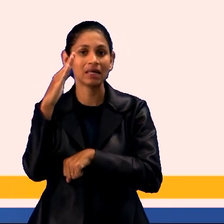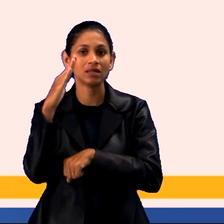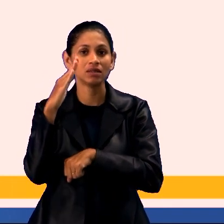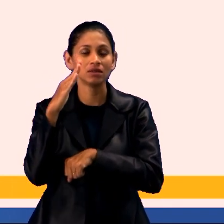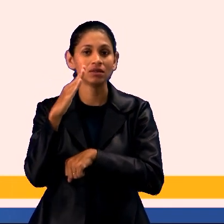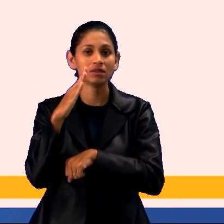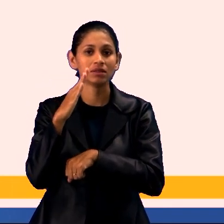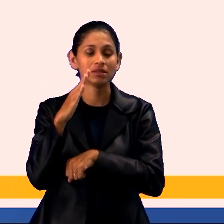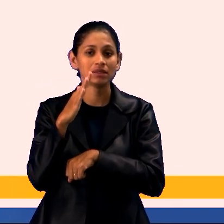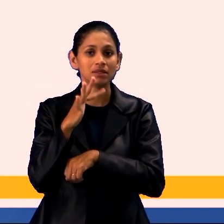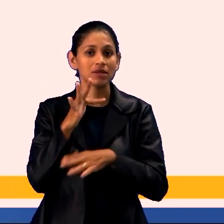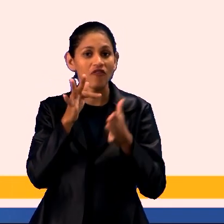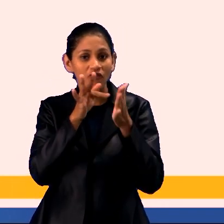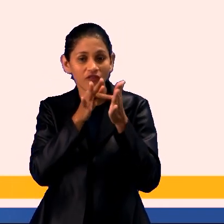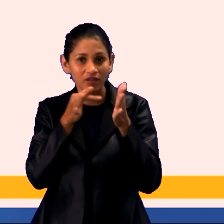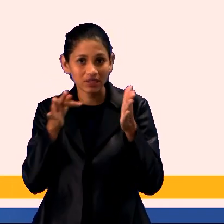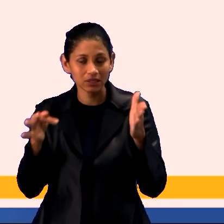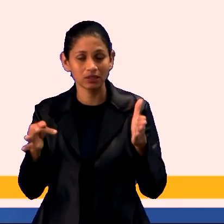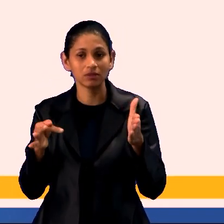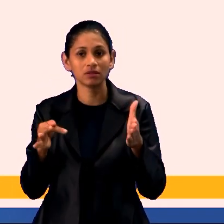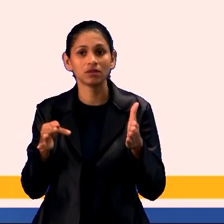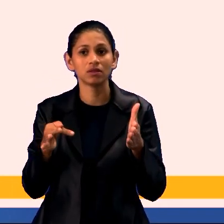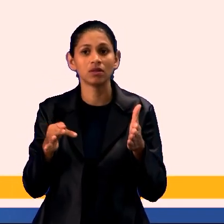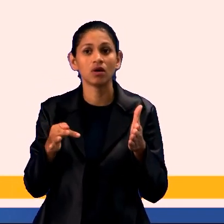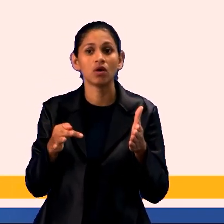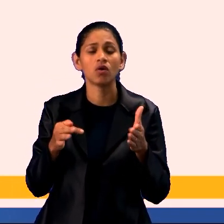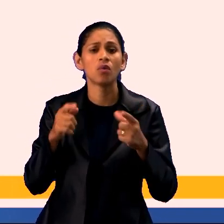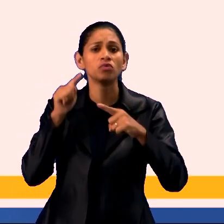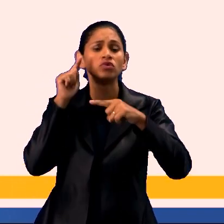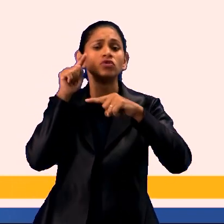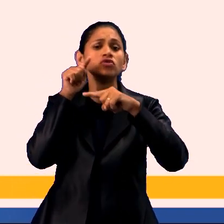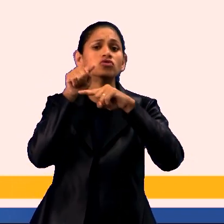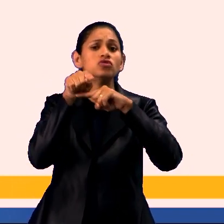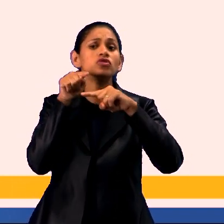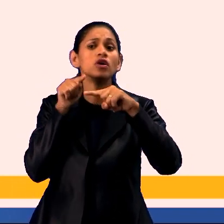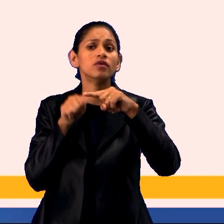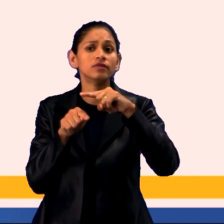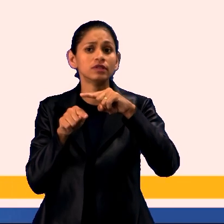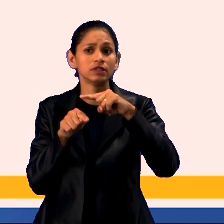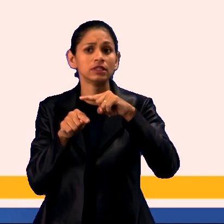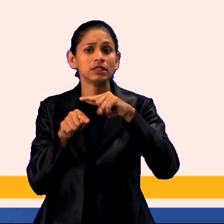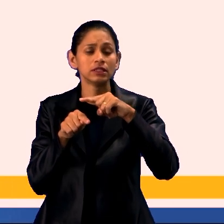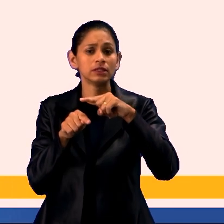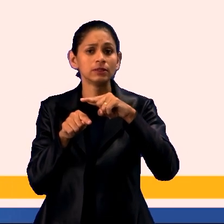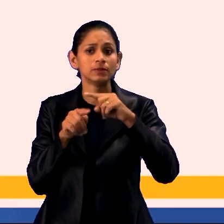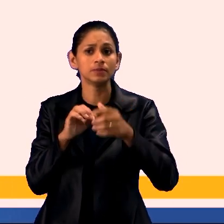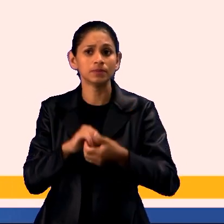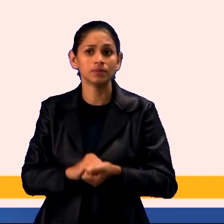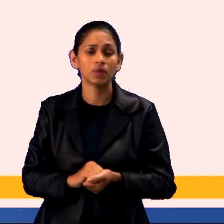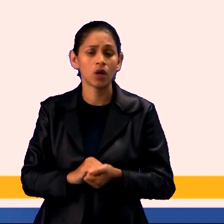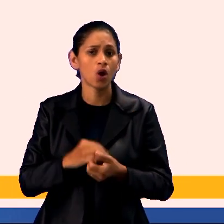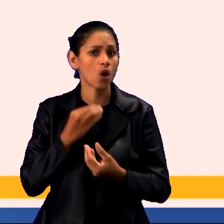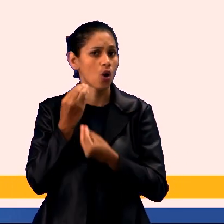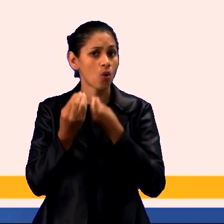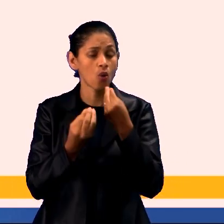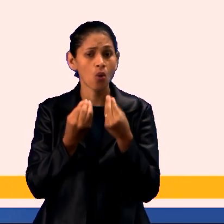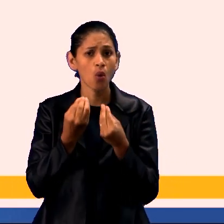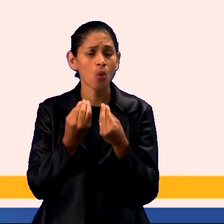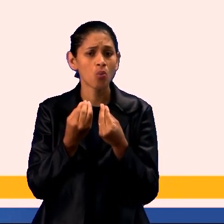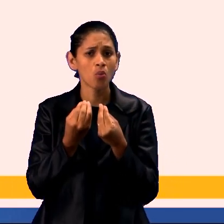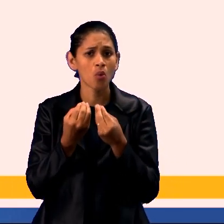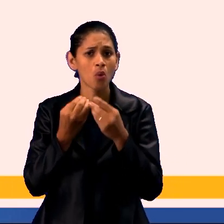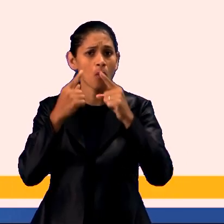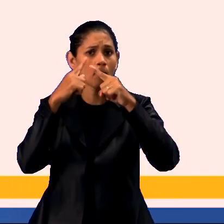eu quero multiplicar por 6 quartos. E aí, como é que eu faço para multiplicar essas